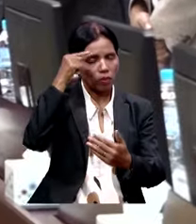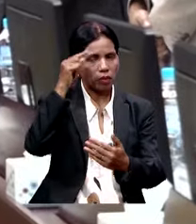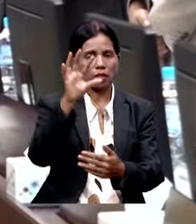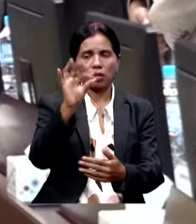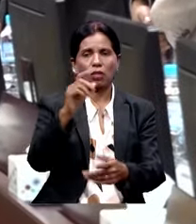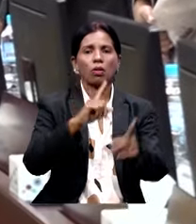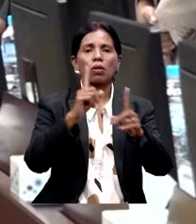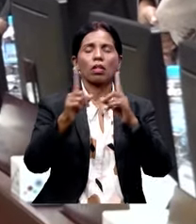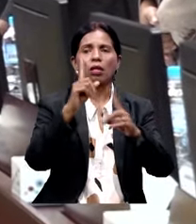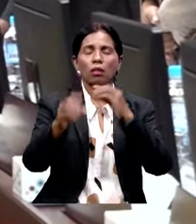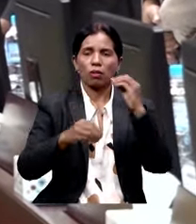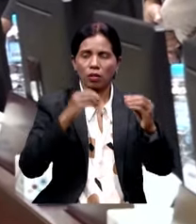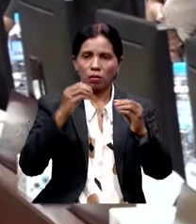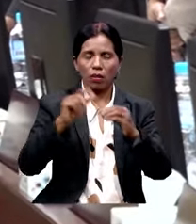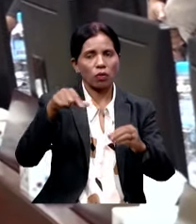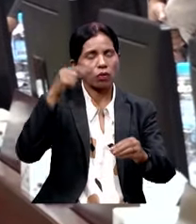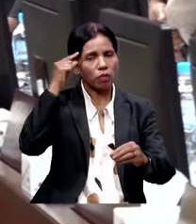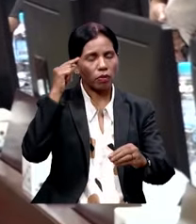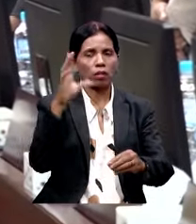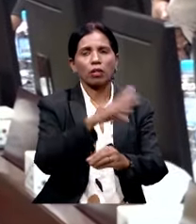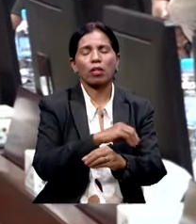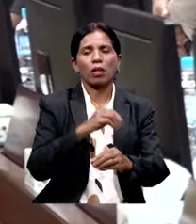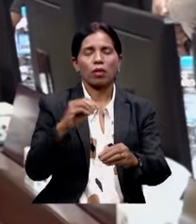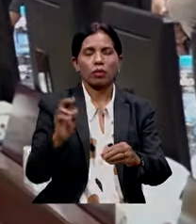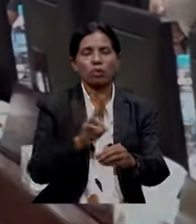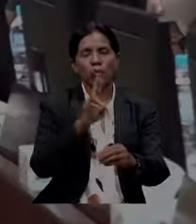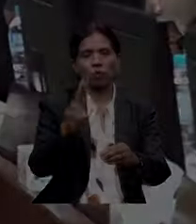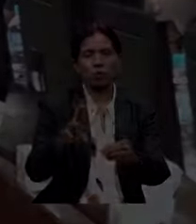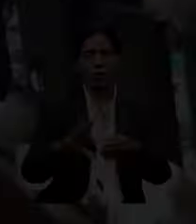a colia com a governo eletrônico. Adiante Ximenes, Agostinho da Costa, Ziemen.